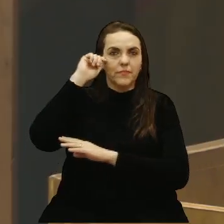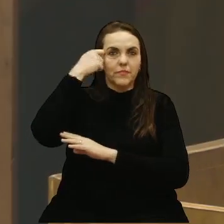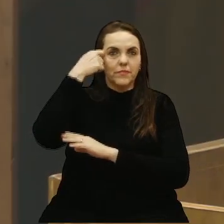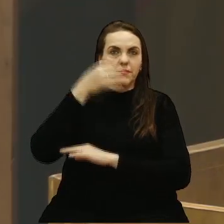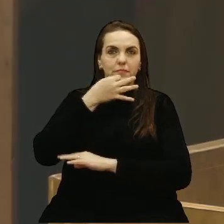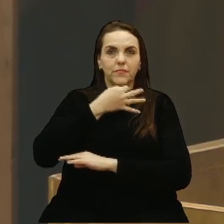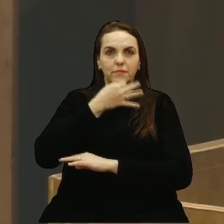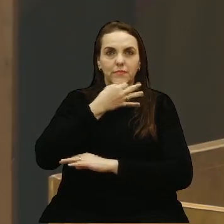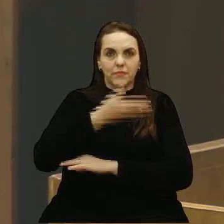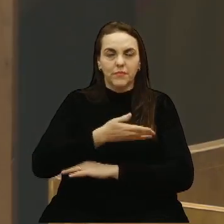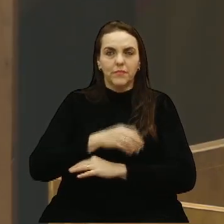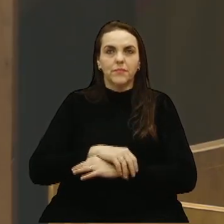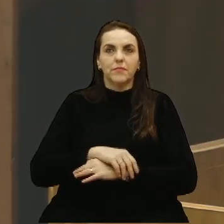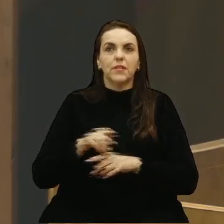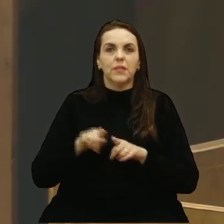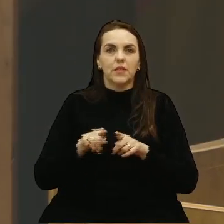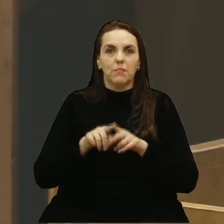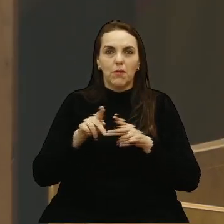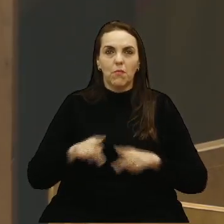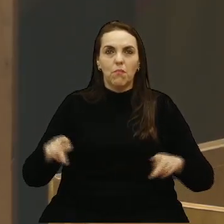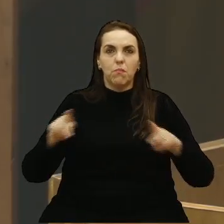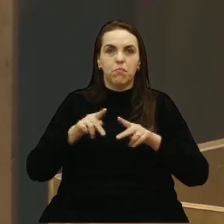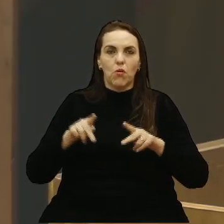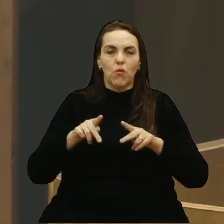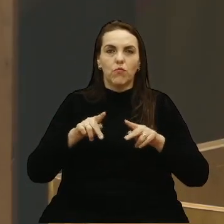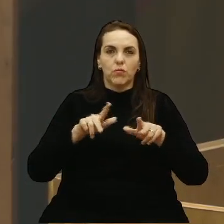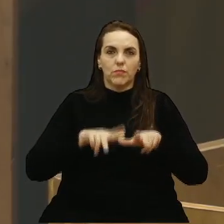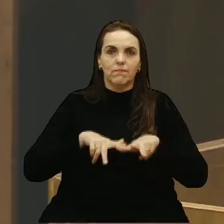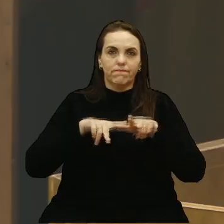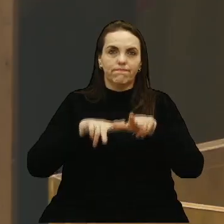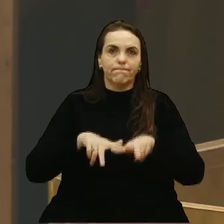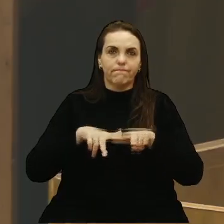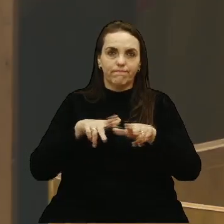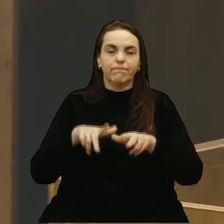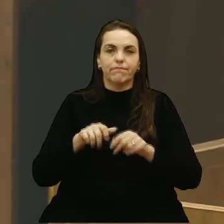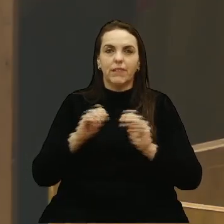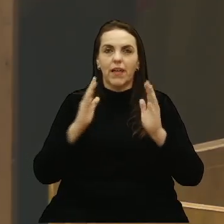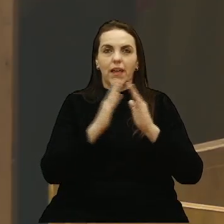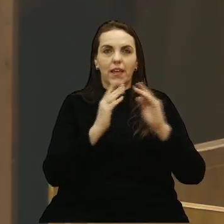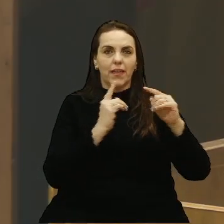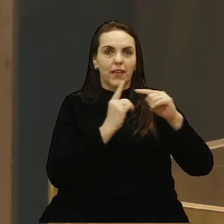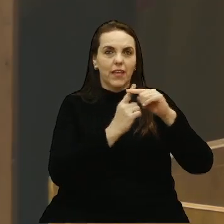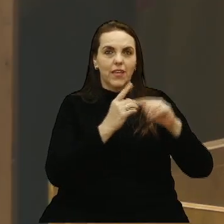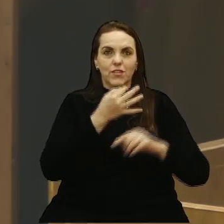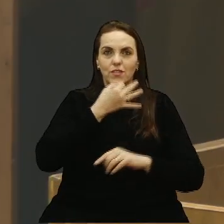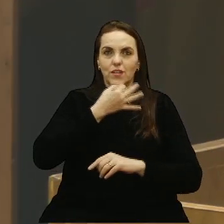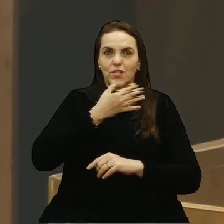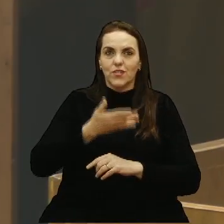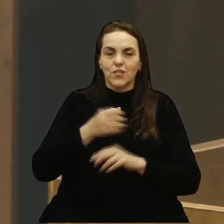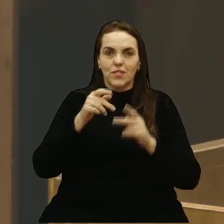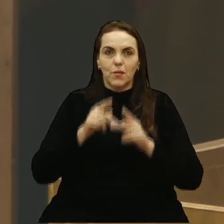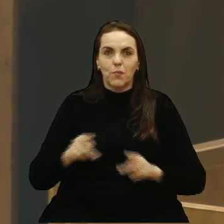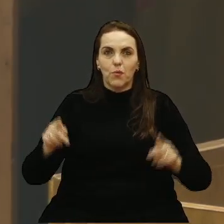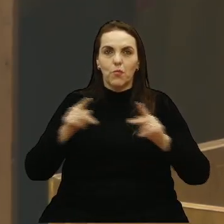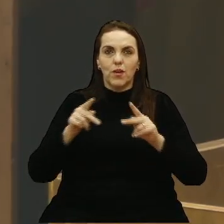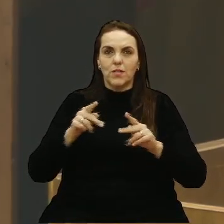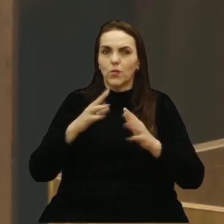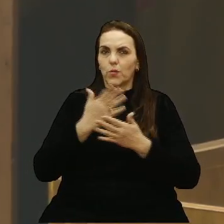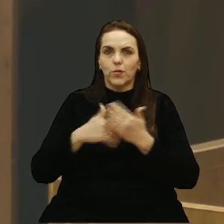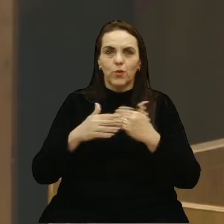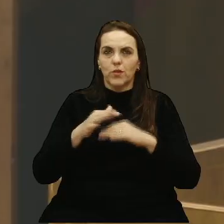Sul, ao povo de terreiro, às igrejas de Caxias do Sul, à população